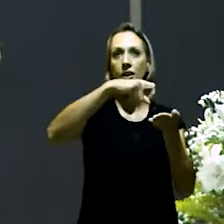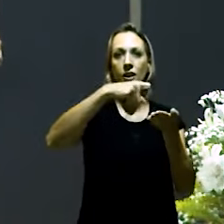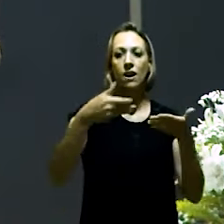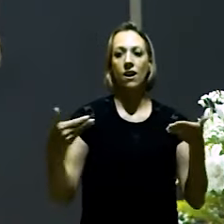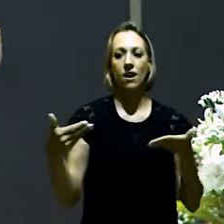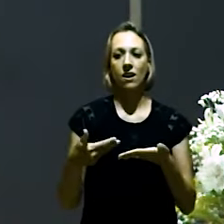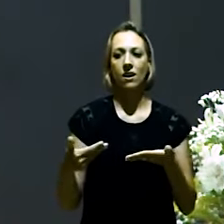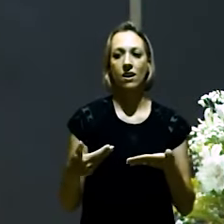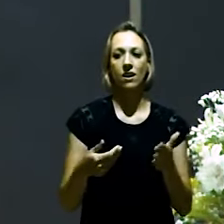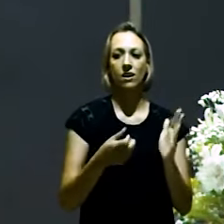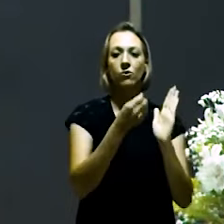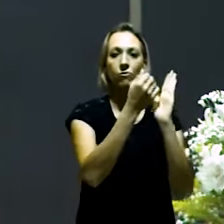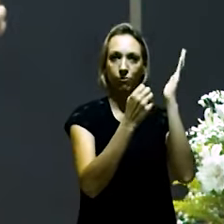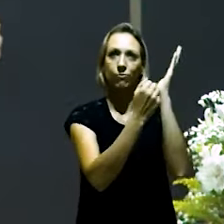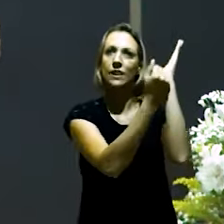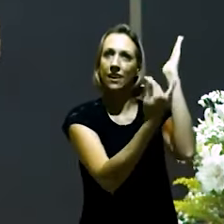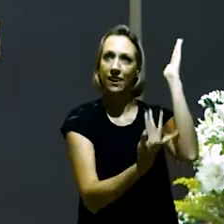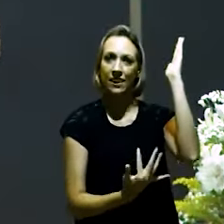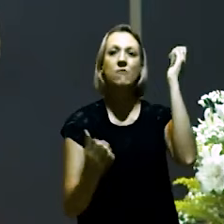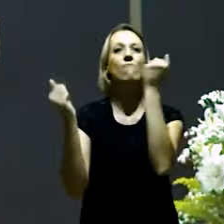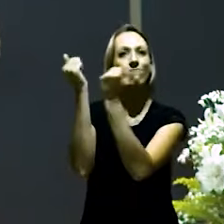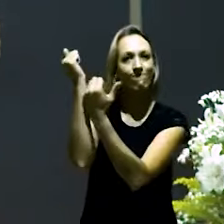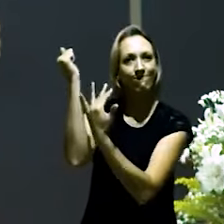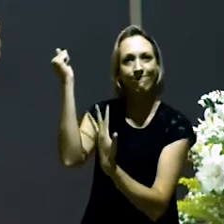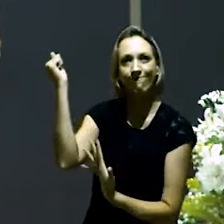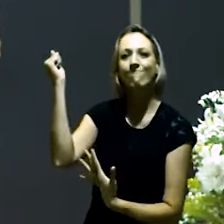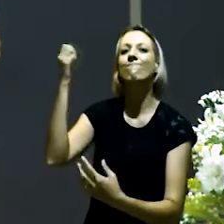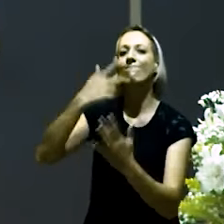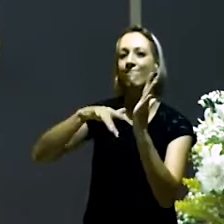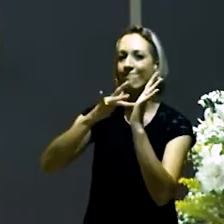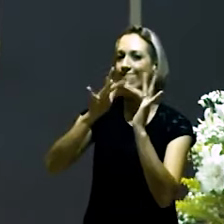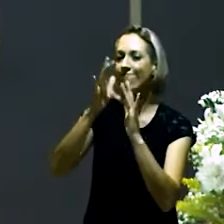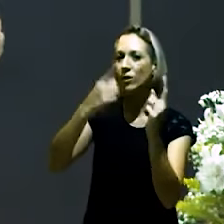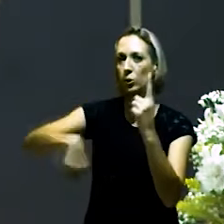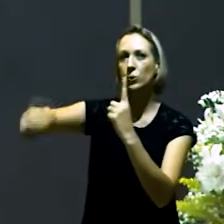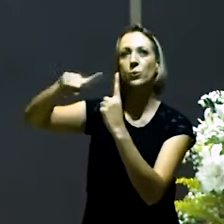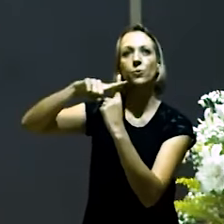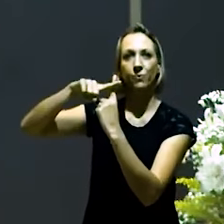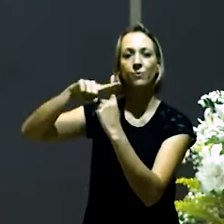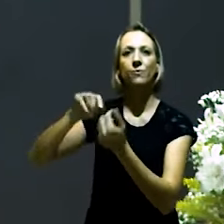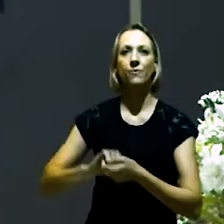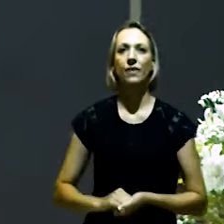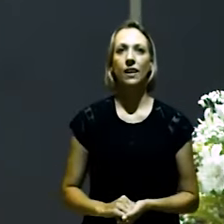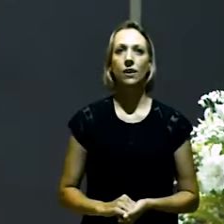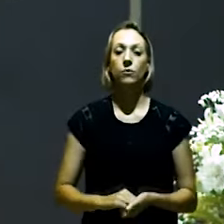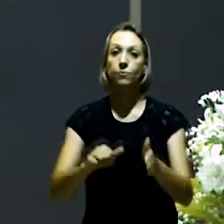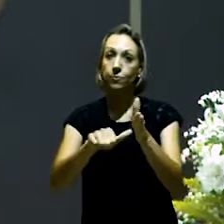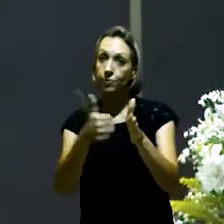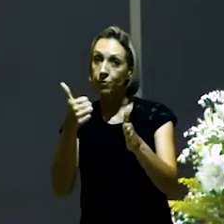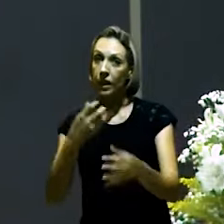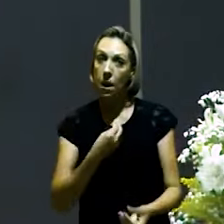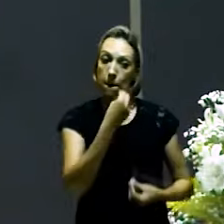ele agora já não pode ser mais cobrado. E aí está a segunda imagem que Paulo dá para nós. daquilo que Cristo fez. Primeiro, Ele nos deu